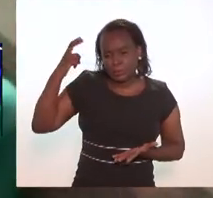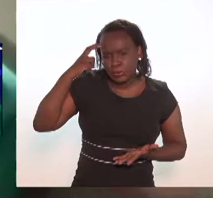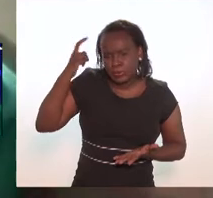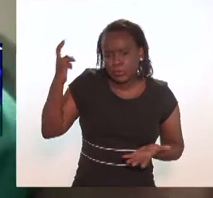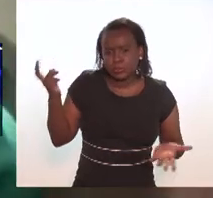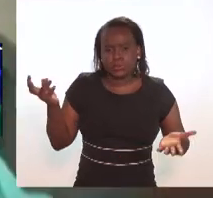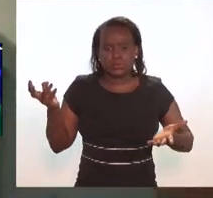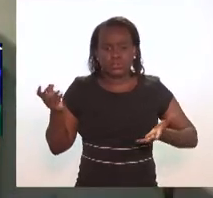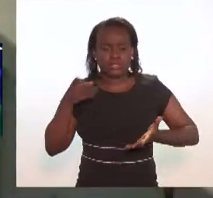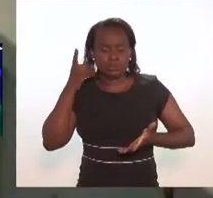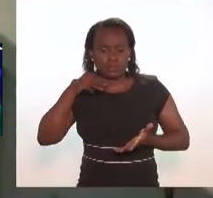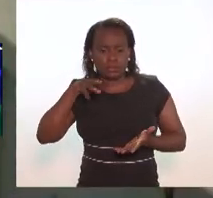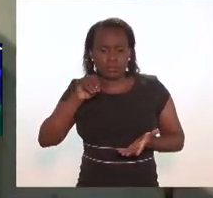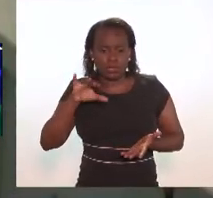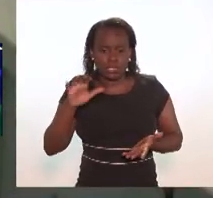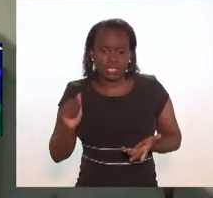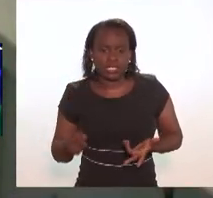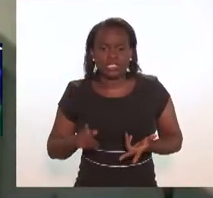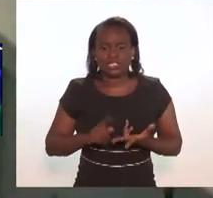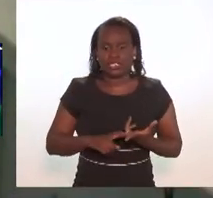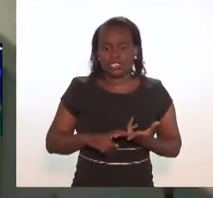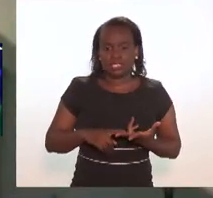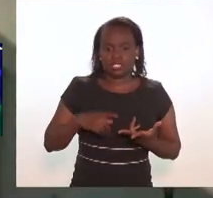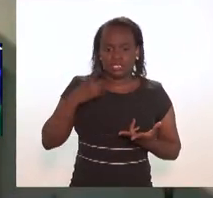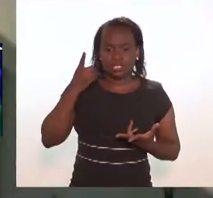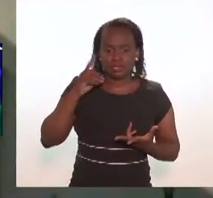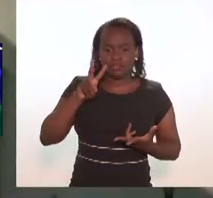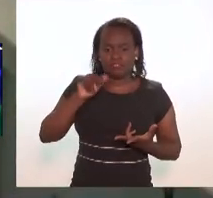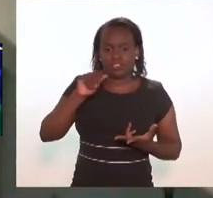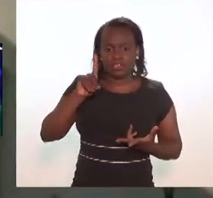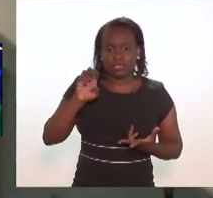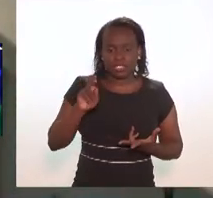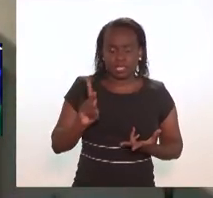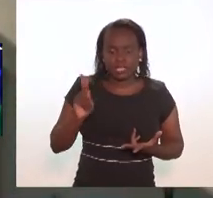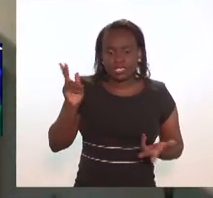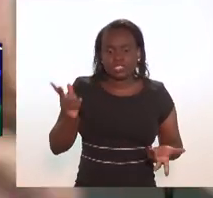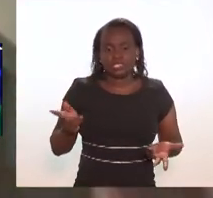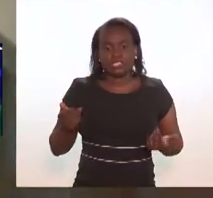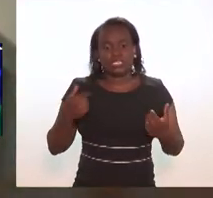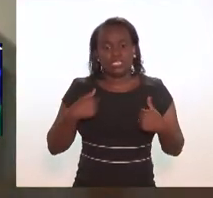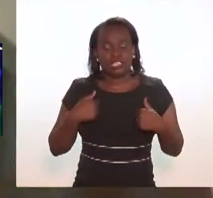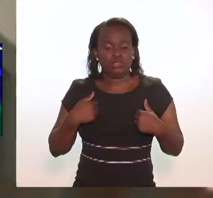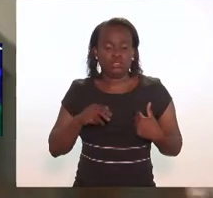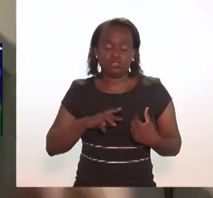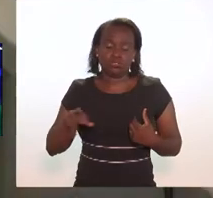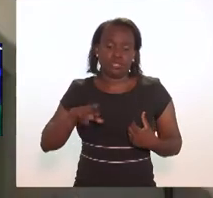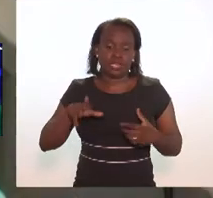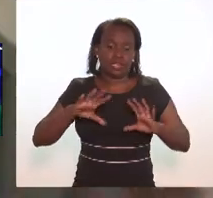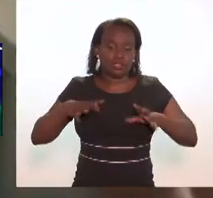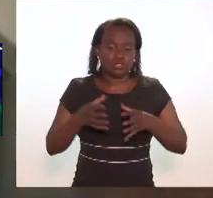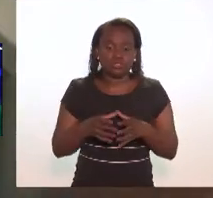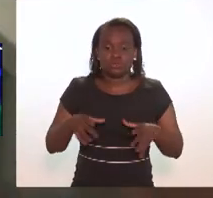como a deputada Mônica Francisco, o deputado Valdeque Carneiro, nós não somos